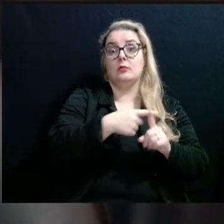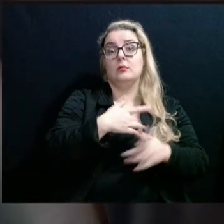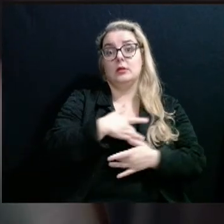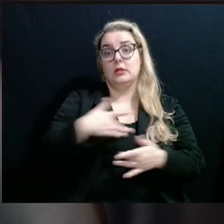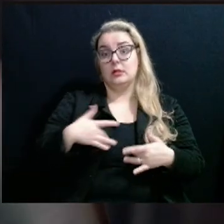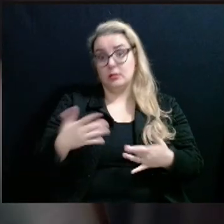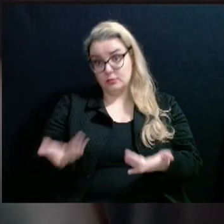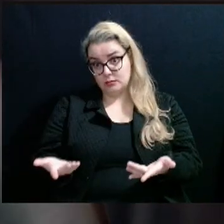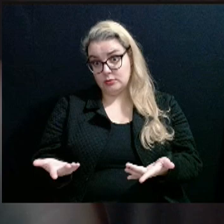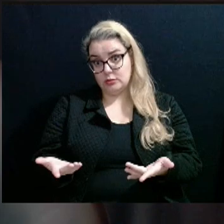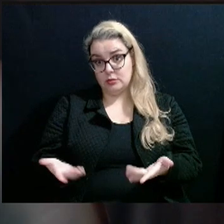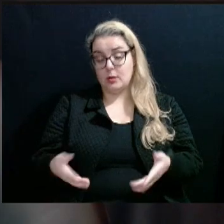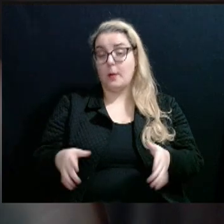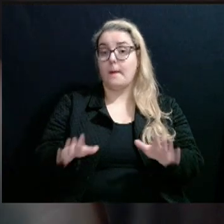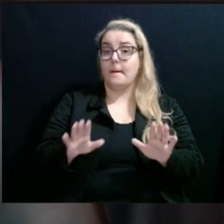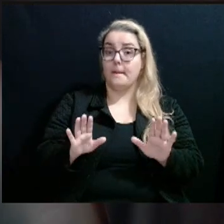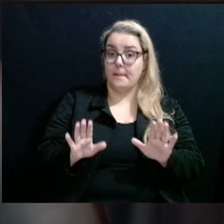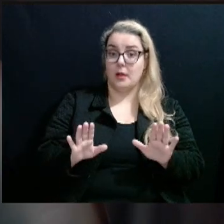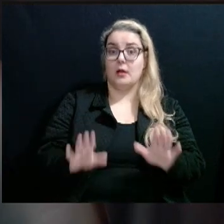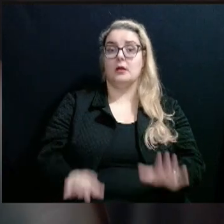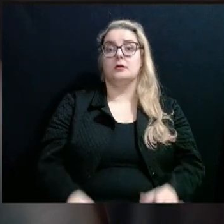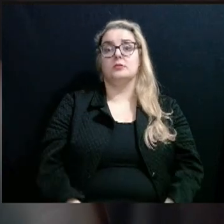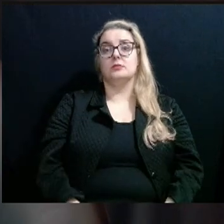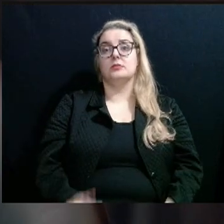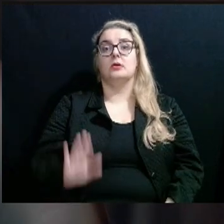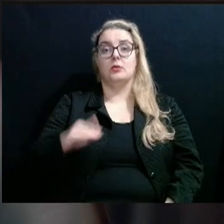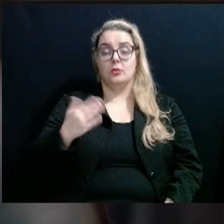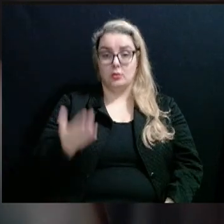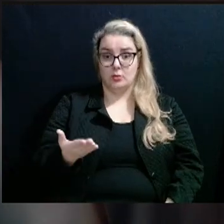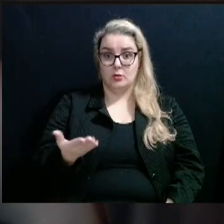Mas quando a gente está inserido num meio